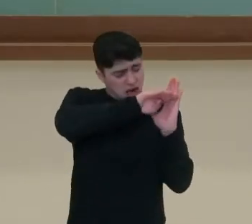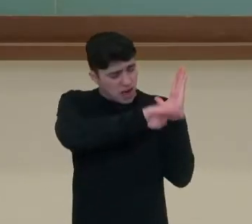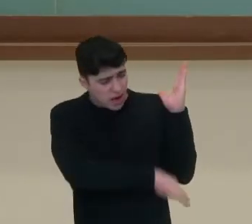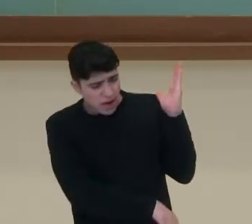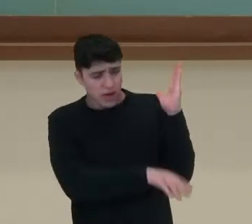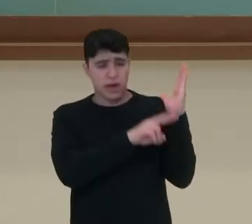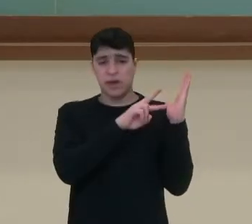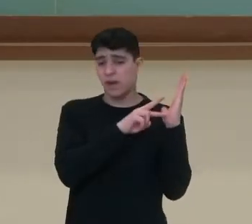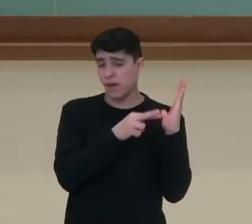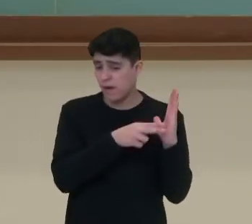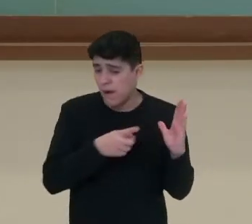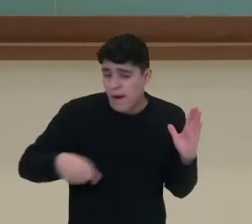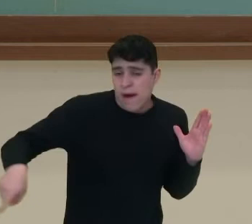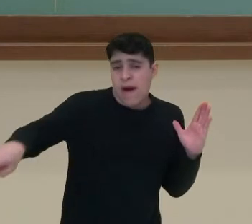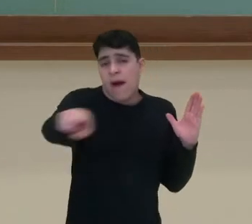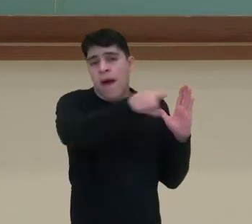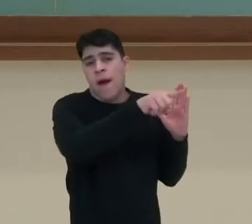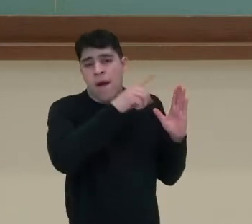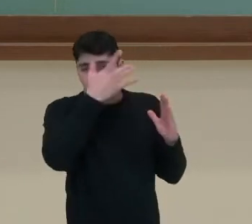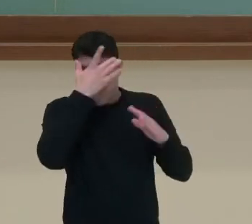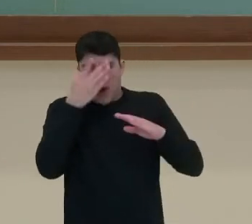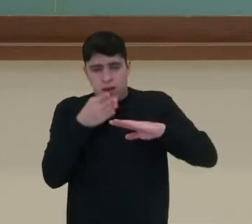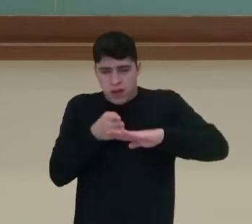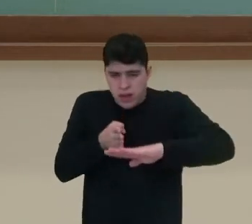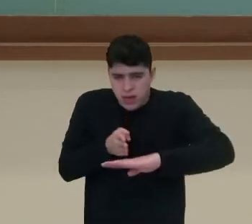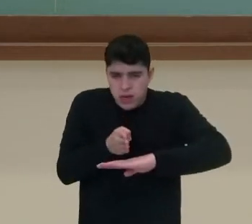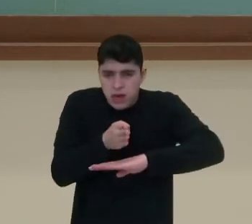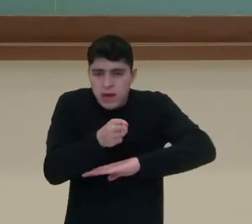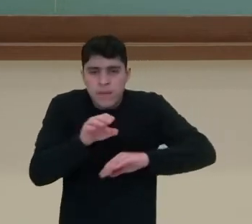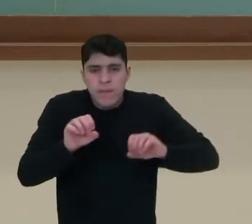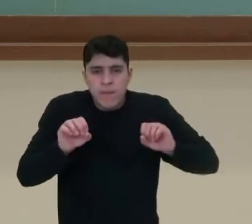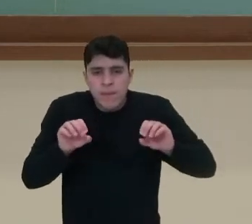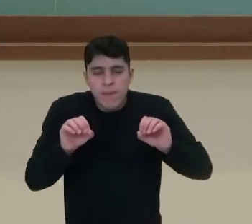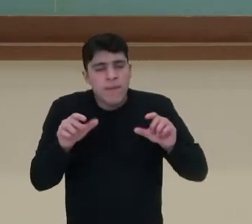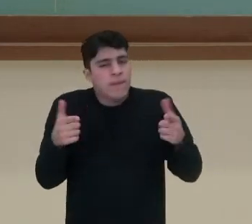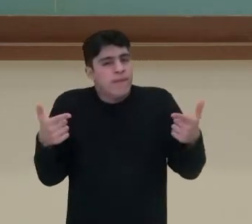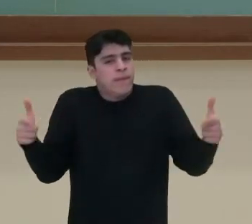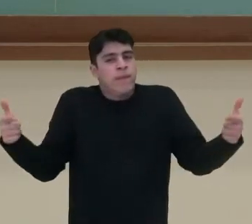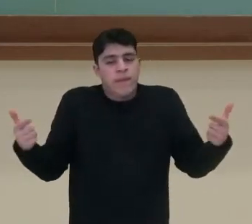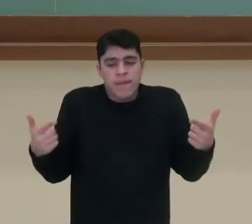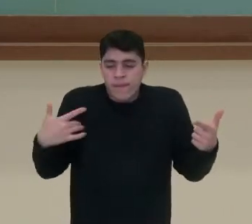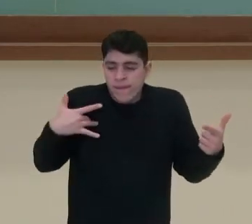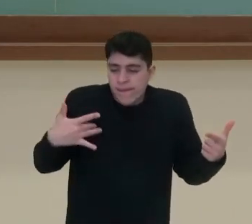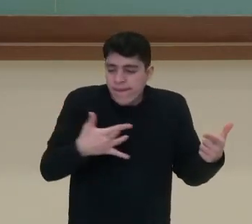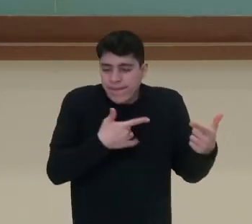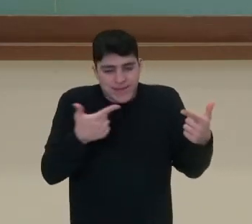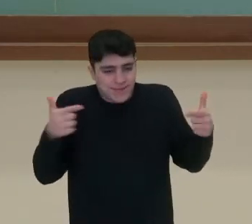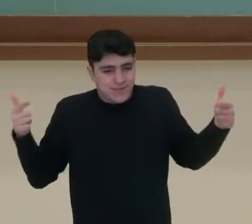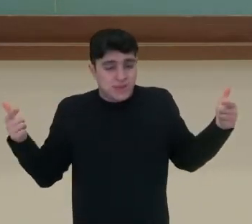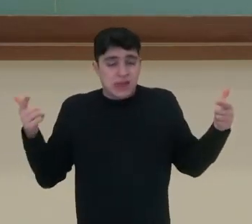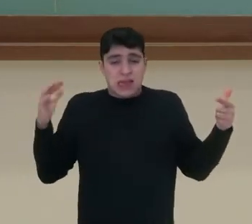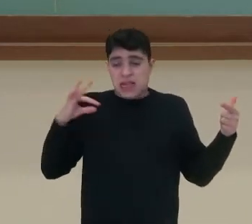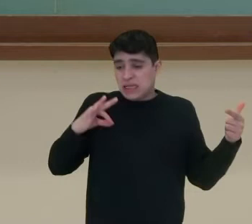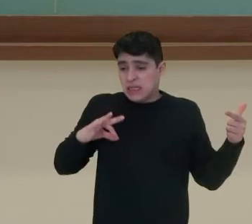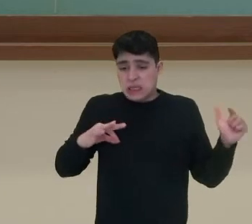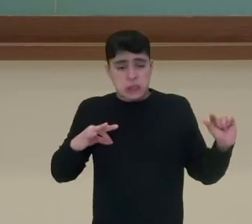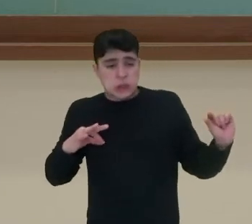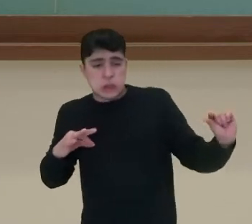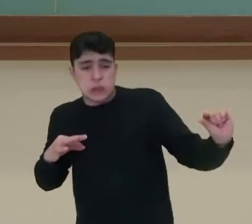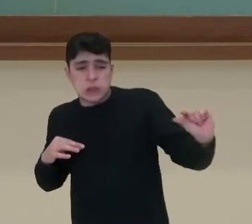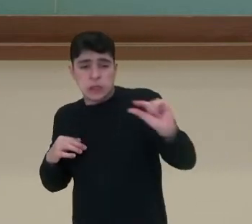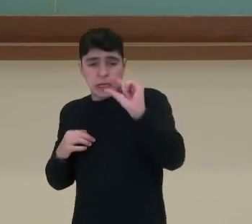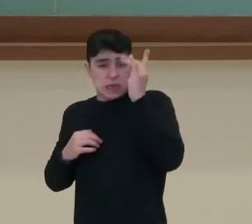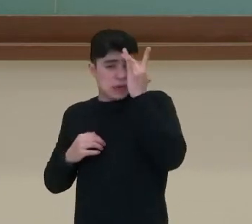nem acesso à educação de qualidade, nem saúde de qualidade, e a renda é muito baixa. Tem famílias que ganham lá